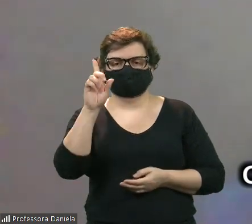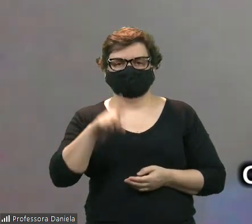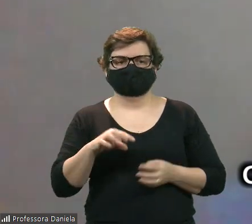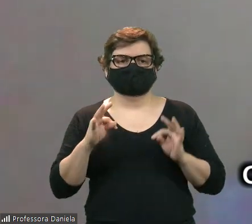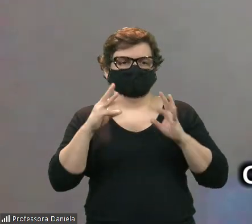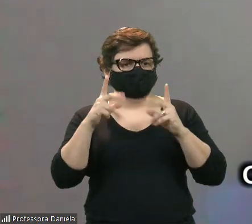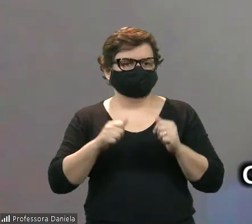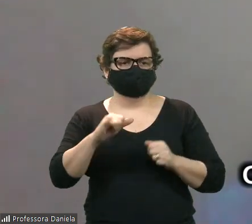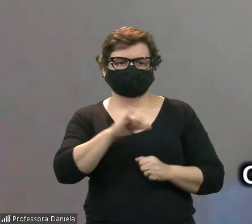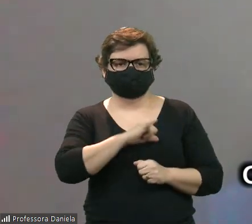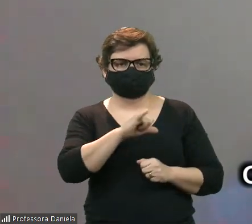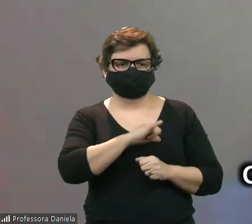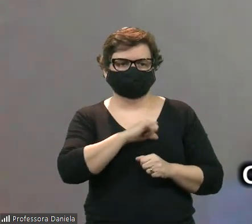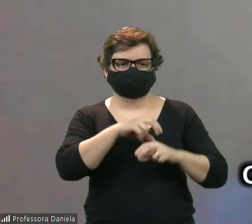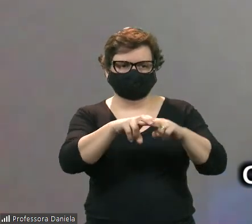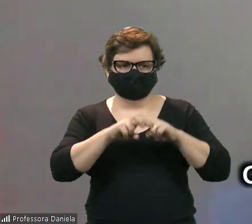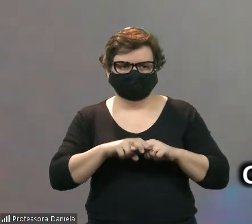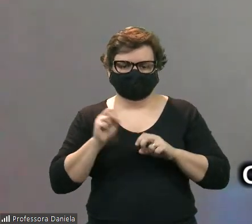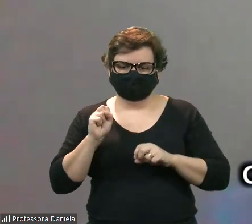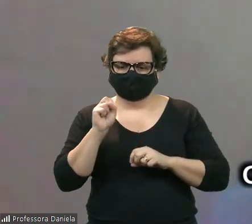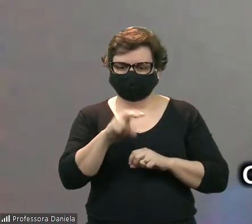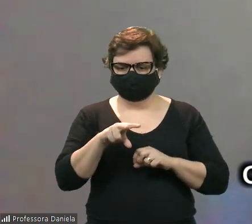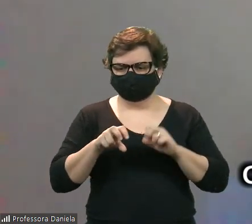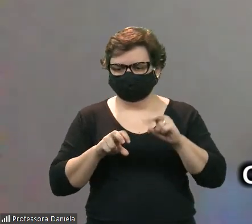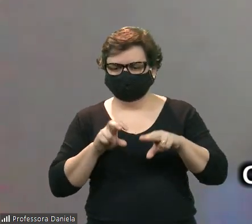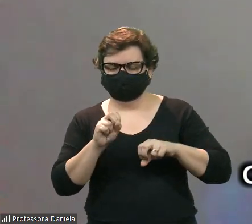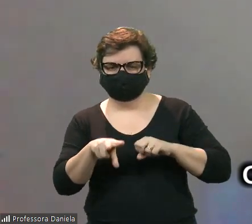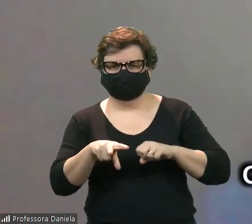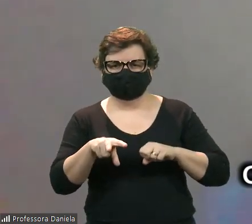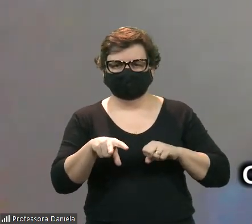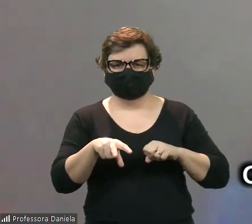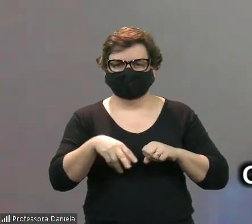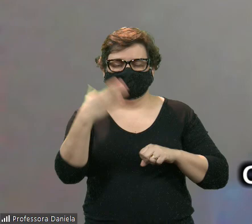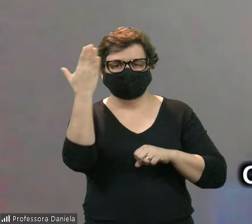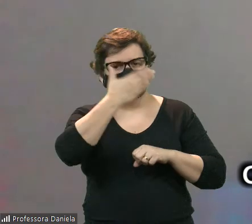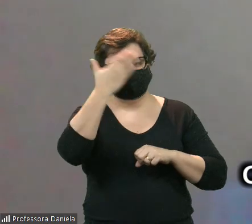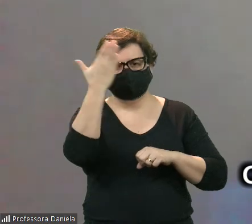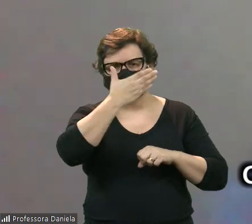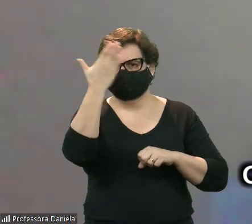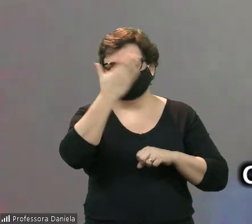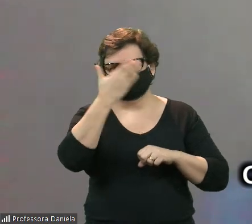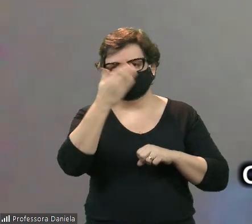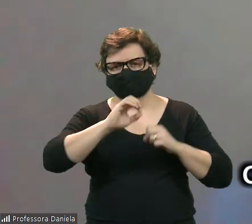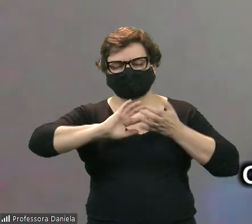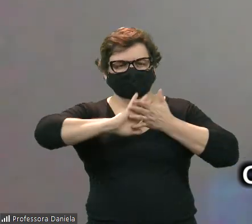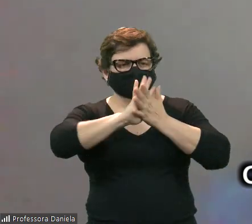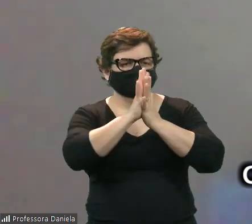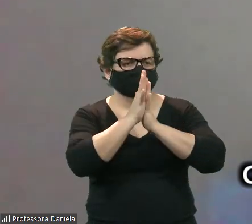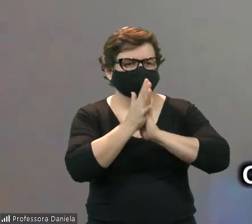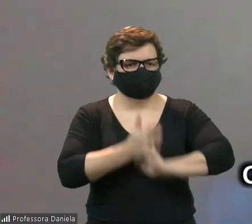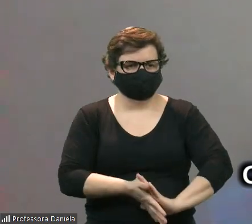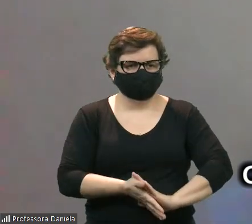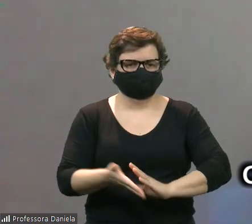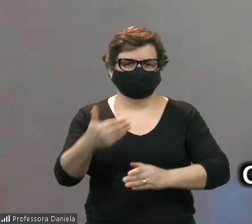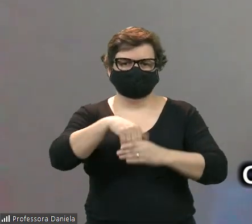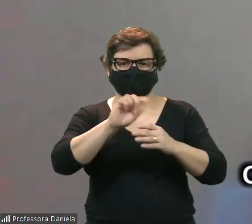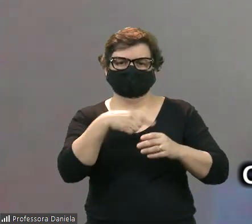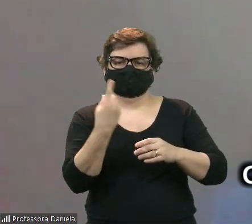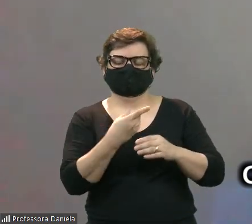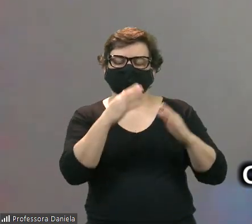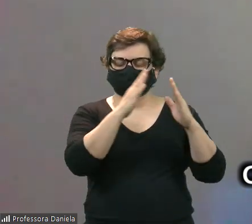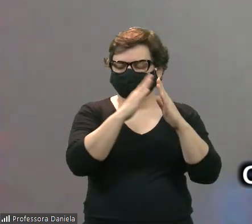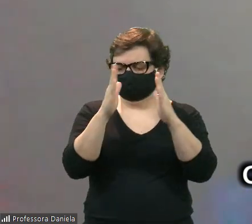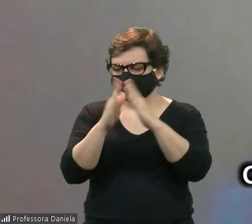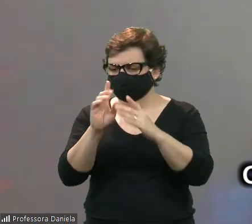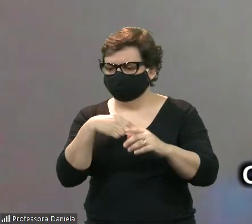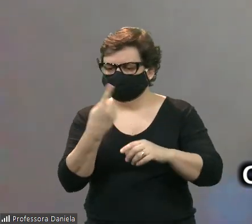né, sofrendo por um vírus que é invisível e que causa uma destruição tremenda dentro dos nossos lares, dos